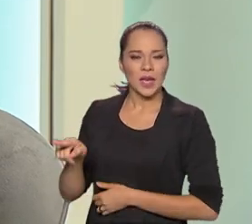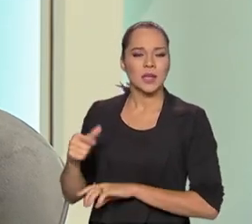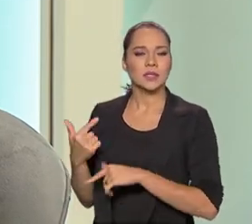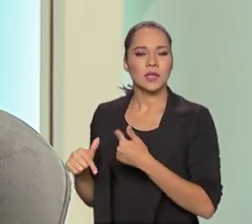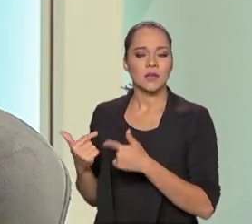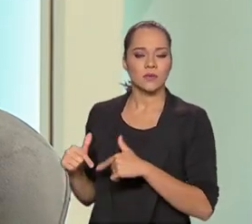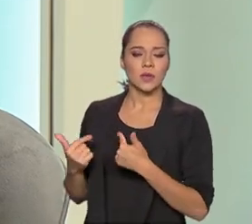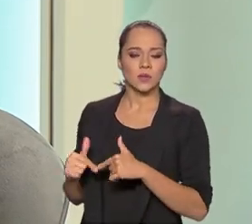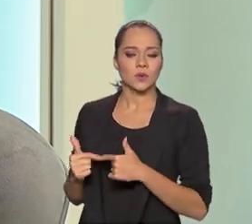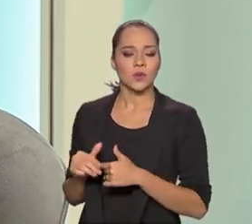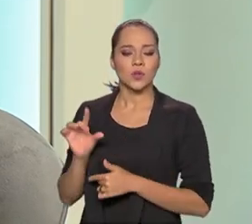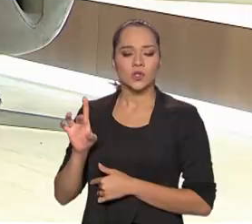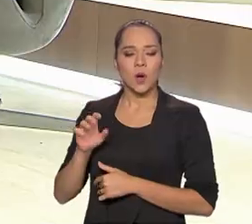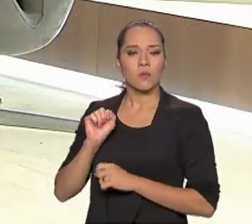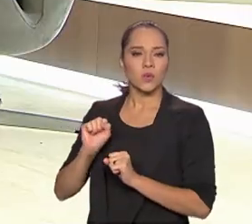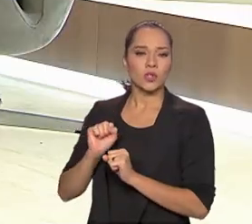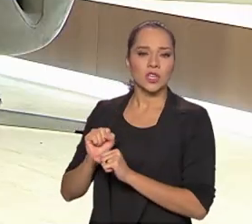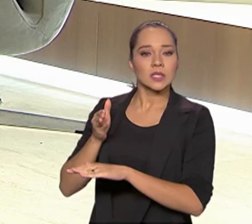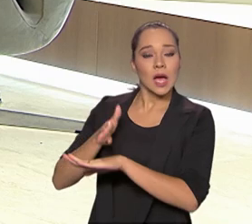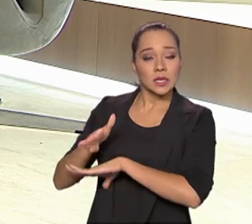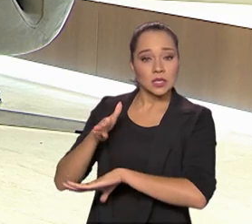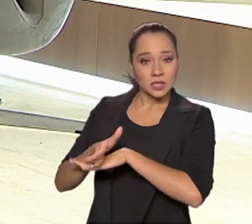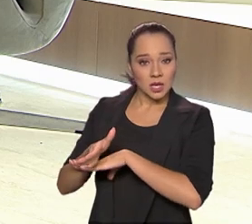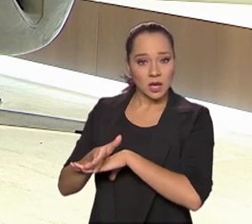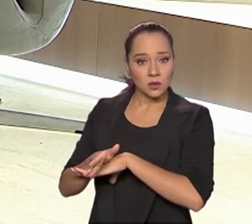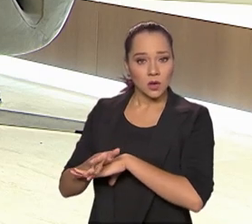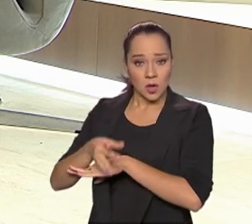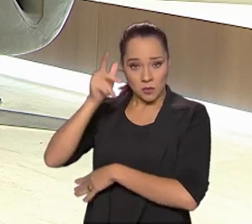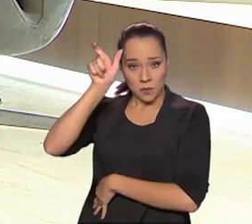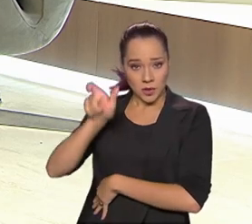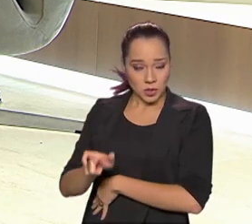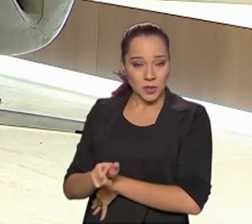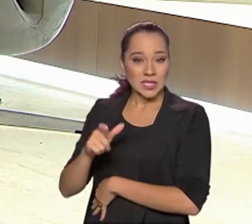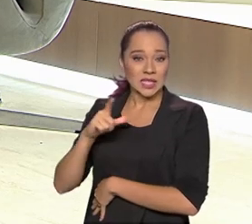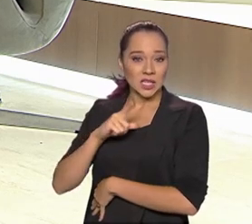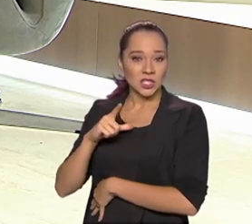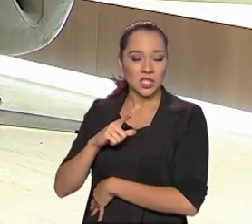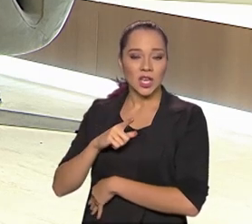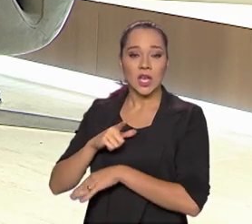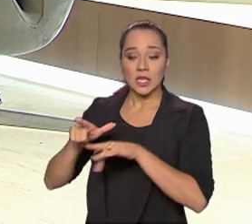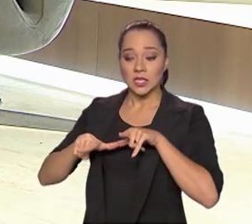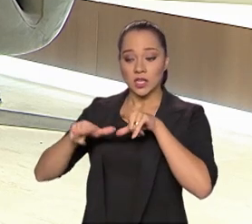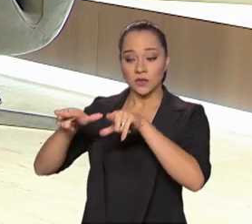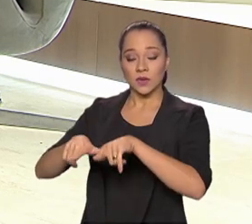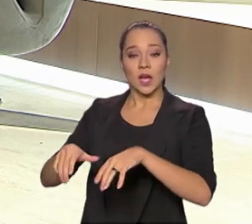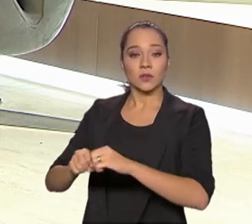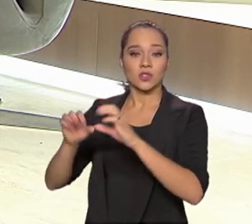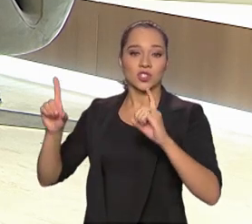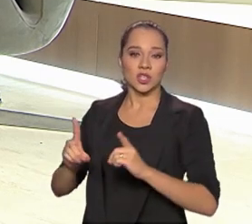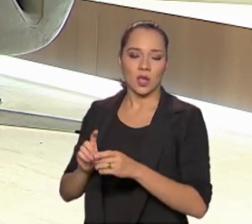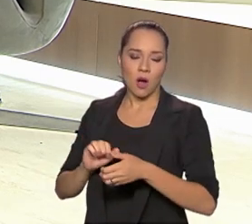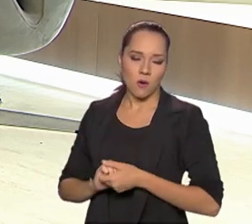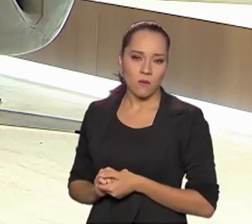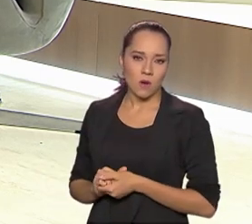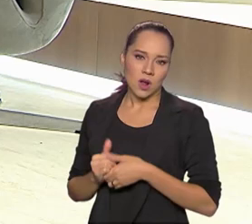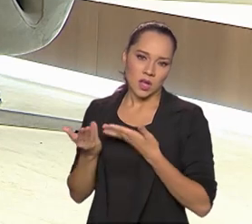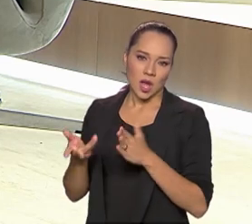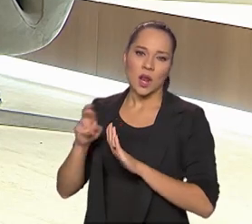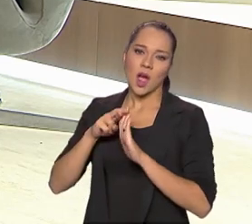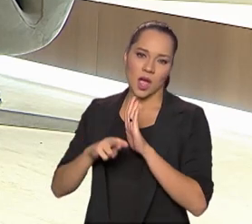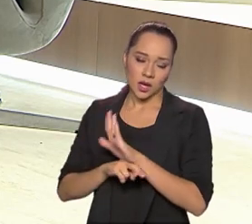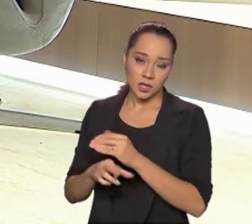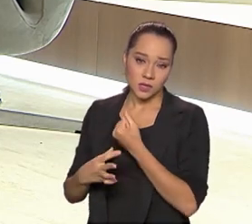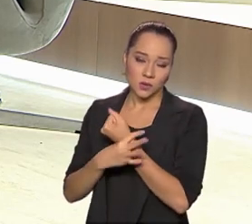serviço só podia ser acessado por pessoas que tinham certificado digital, em face a regras